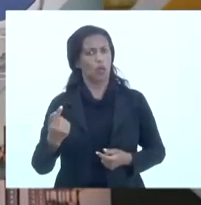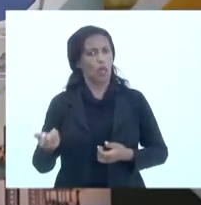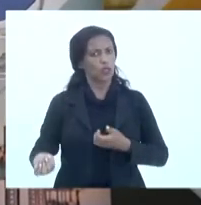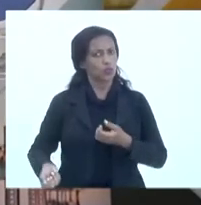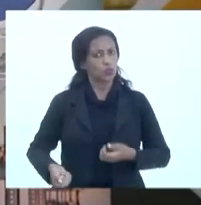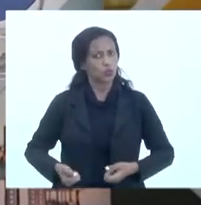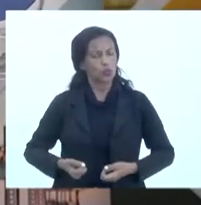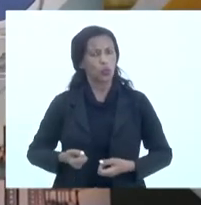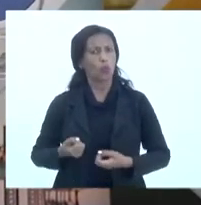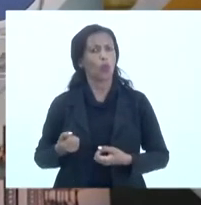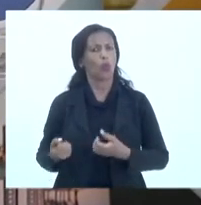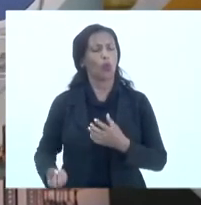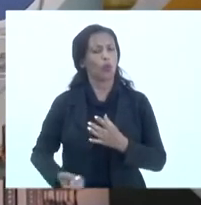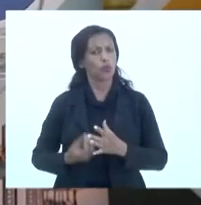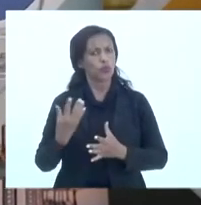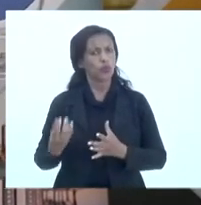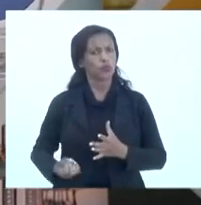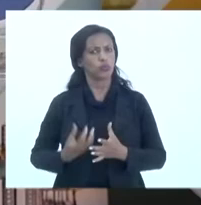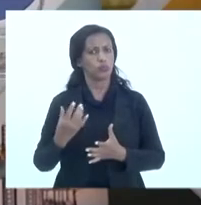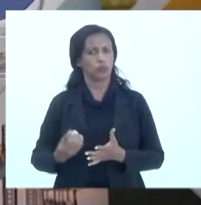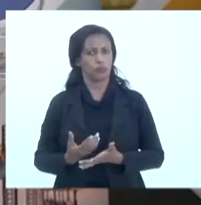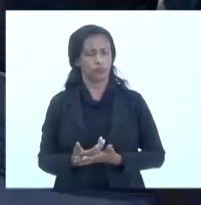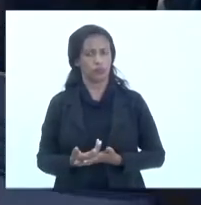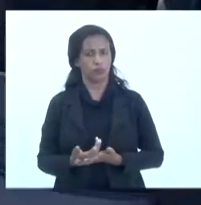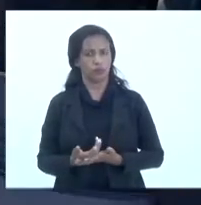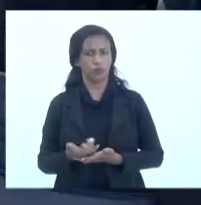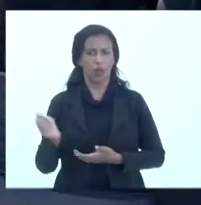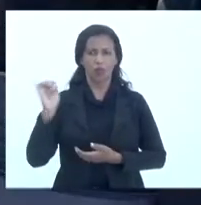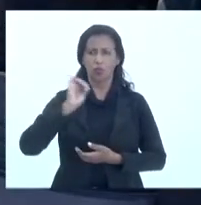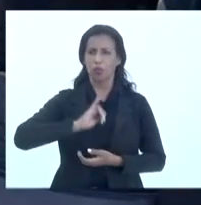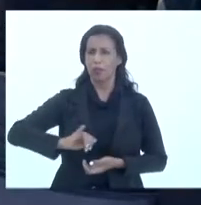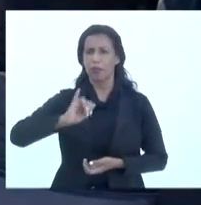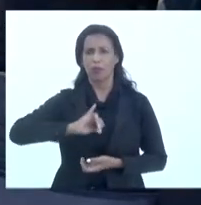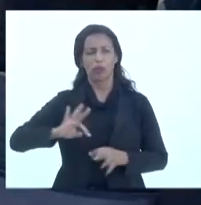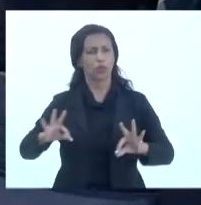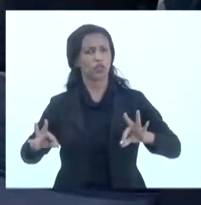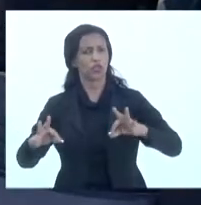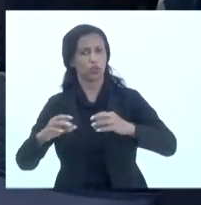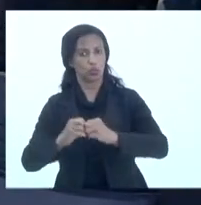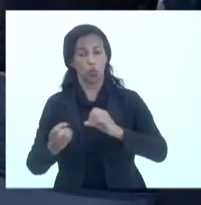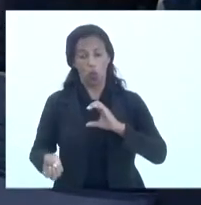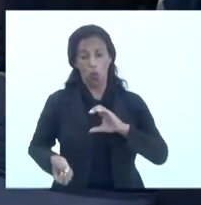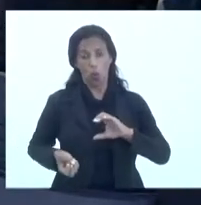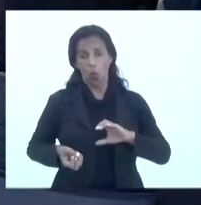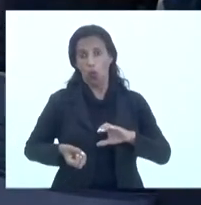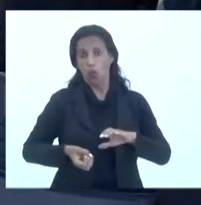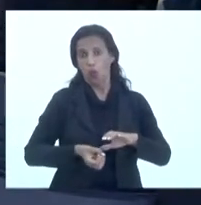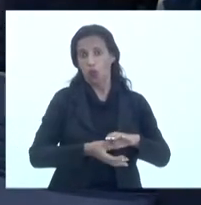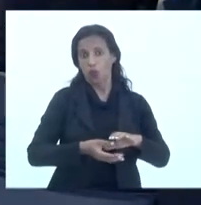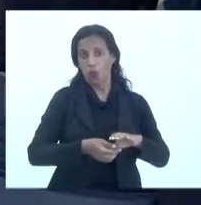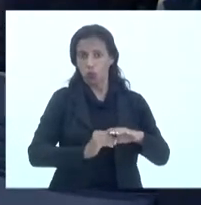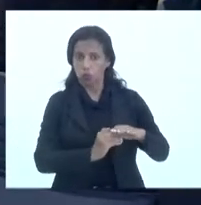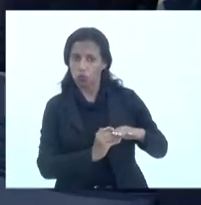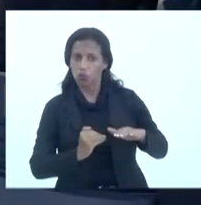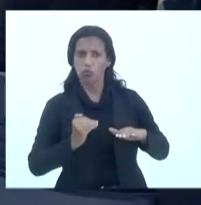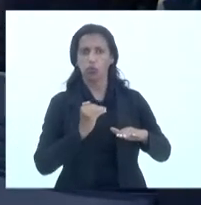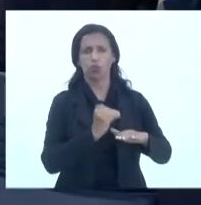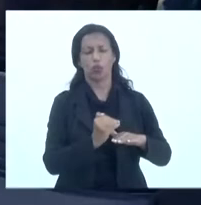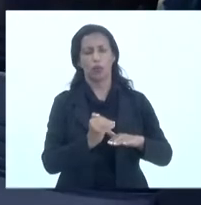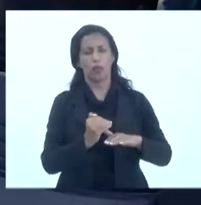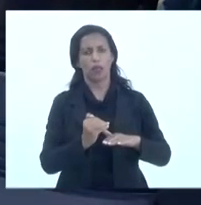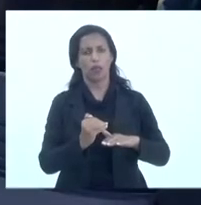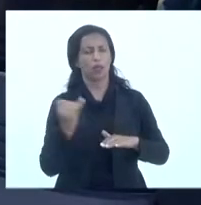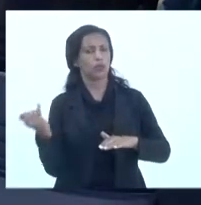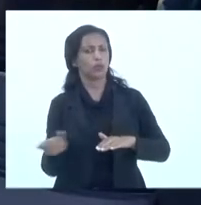iniciativa privada. Então, parabéns mais uma vez. O Fundo Soberano é um divisor de águas na história do Rio de Janeiro e que,